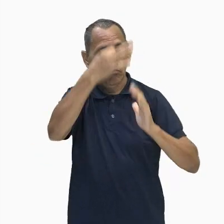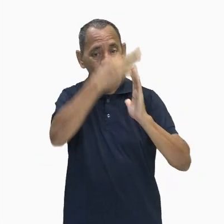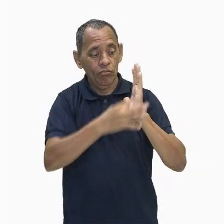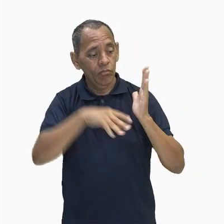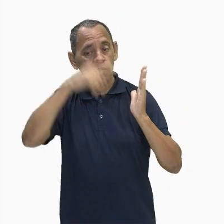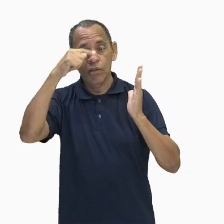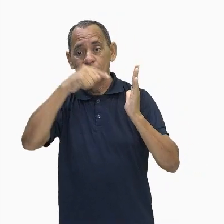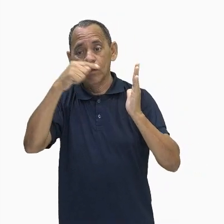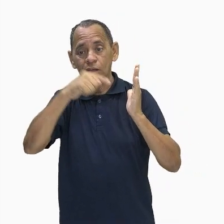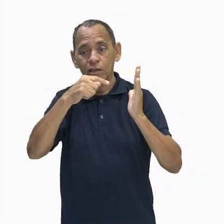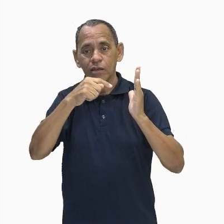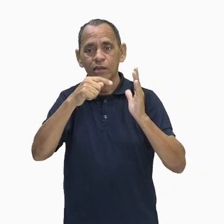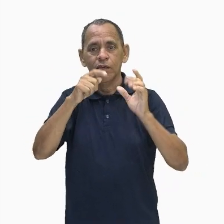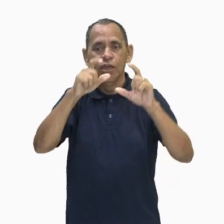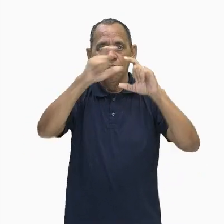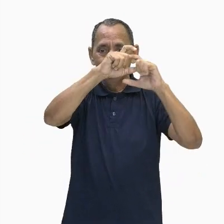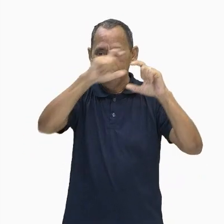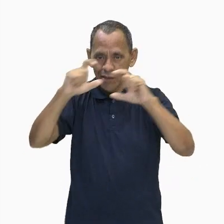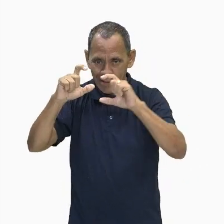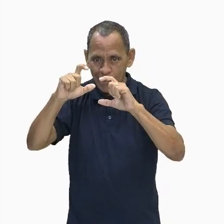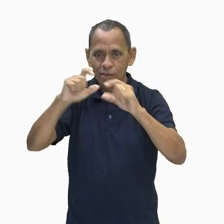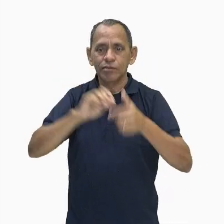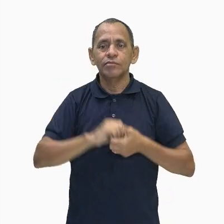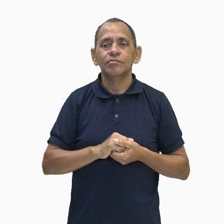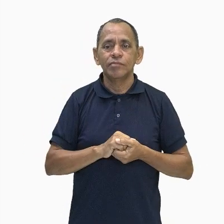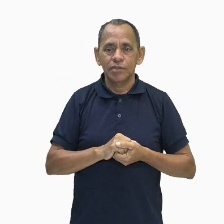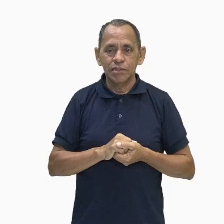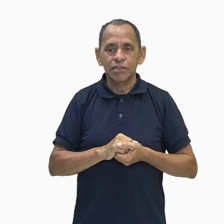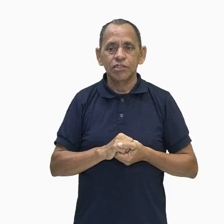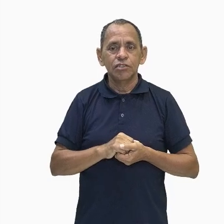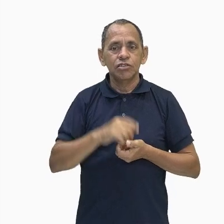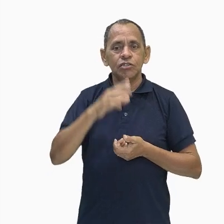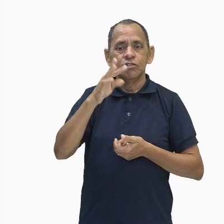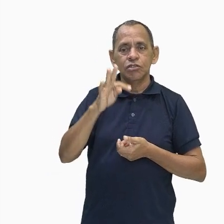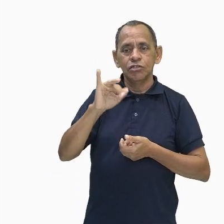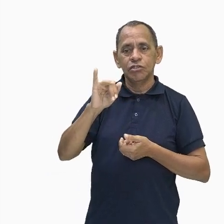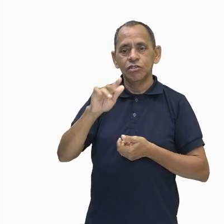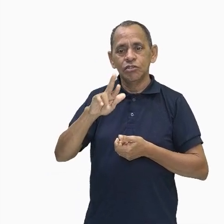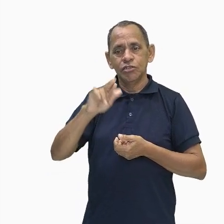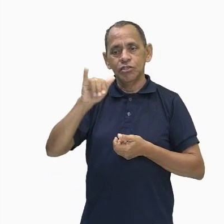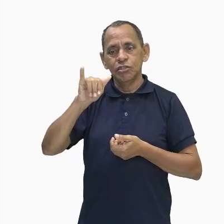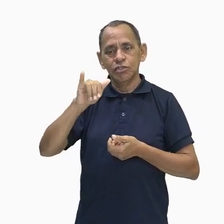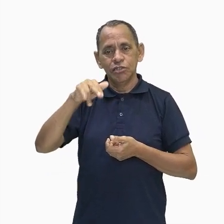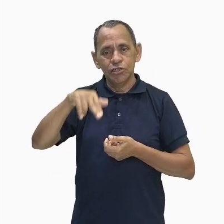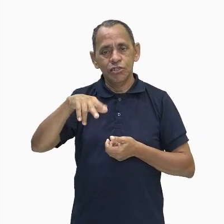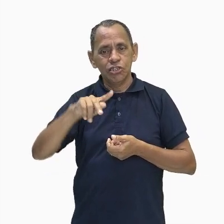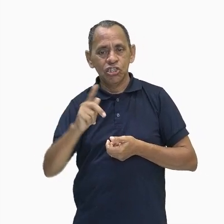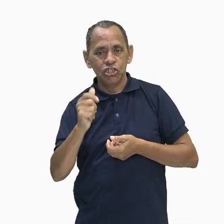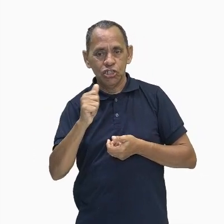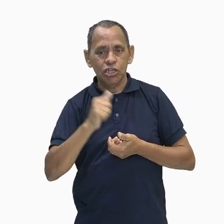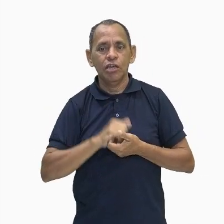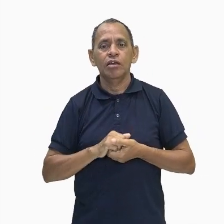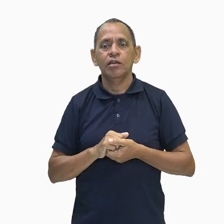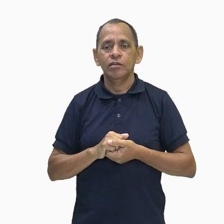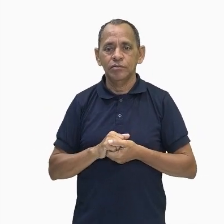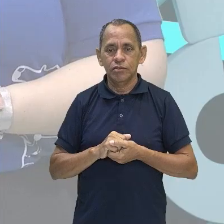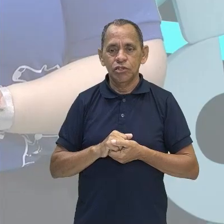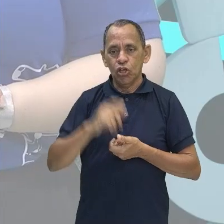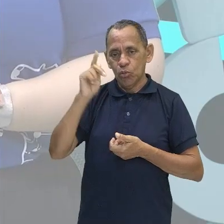uma tirinha, né? Ali uma tirinha, uma pequena história em quadrinhos. Então vamos conhecer esse conceito?